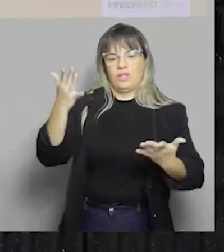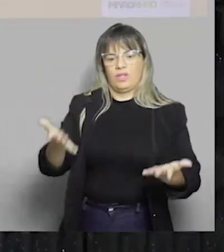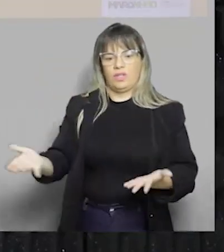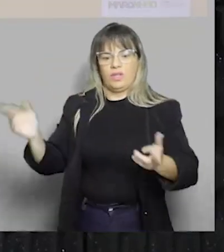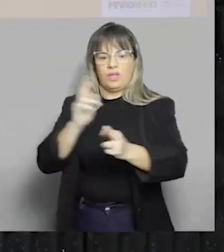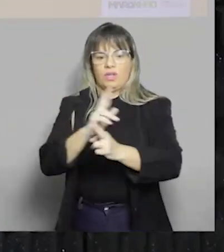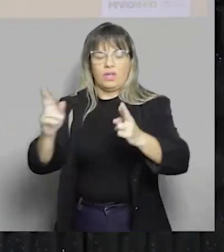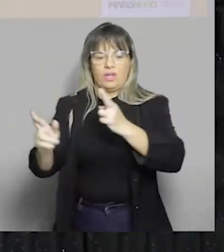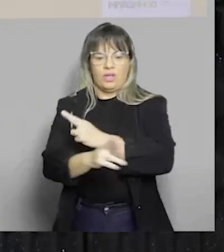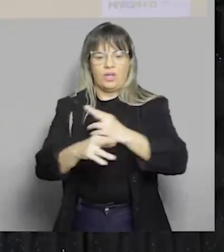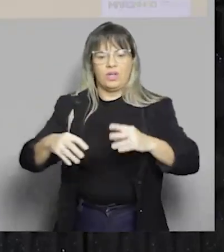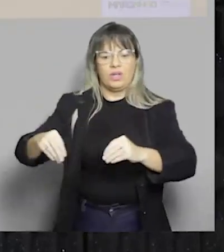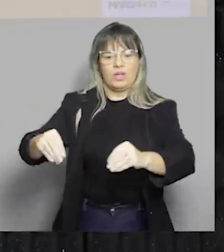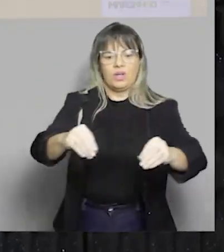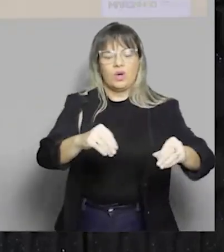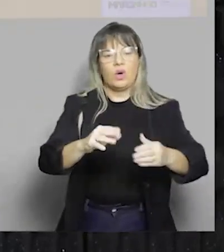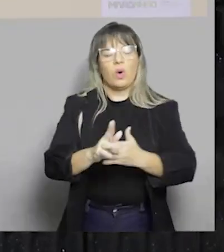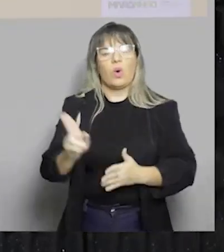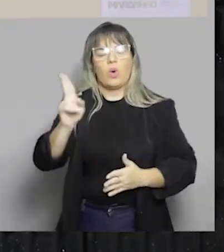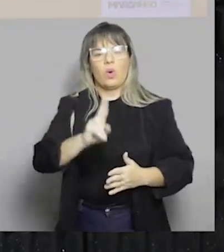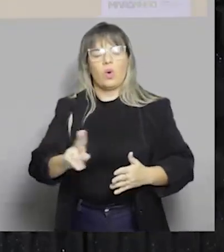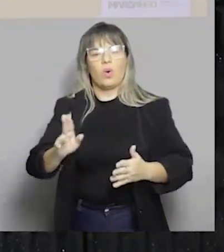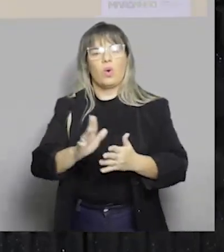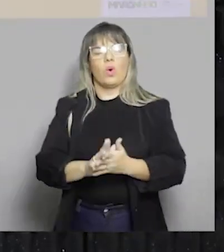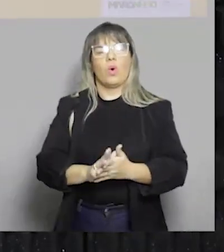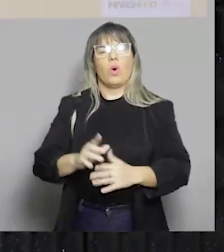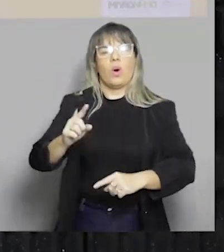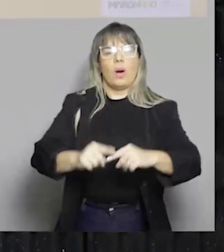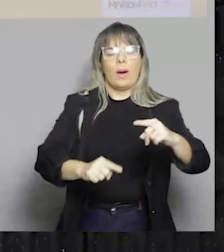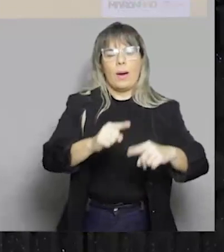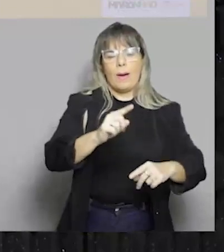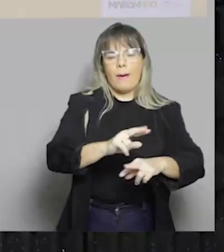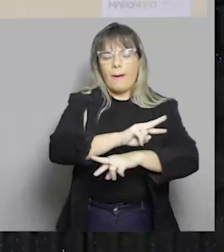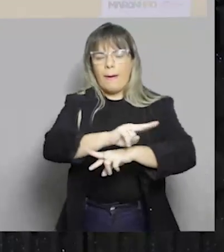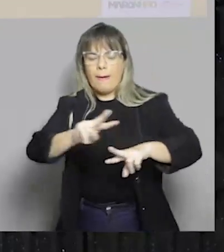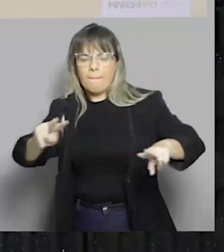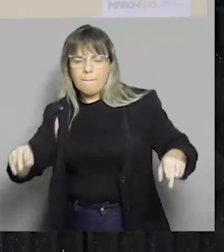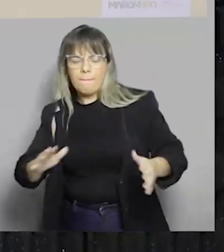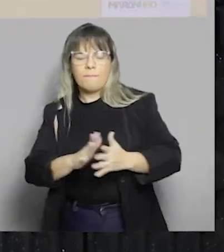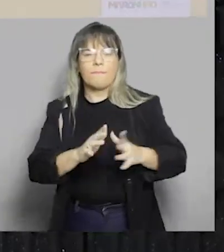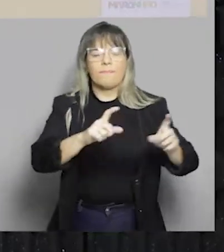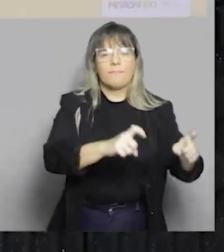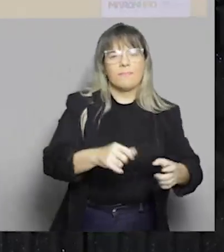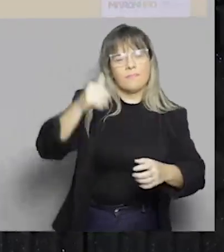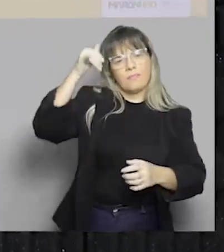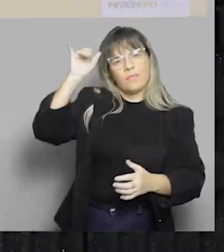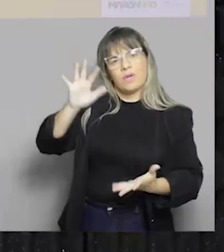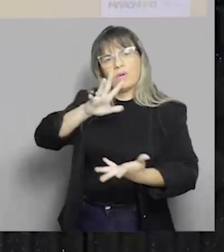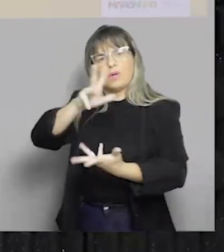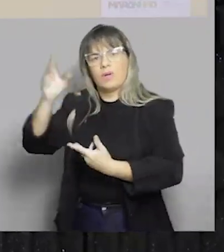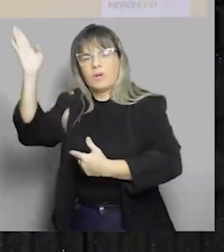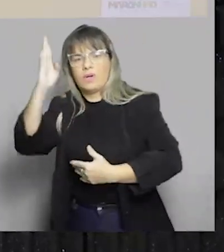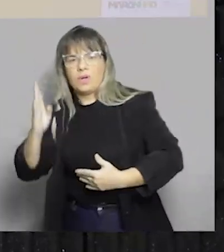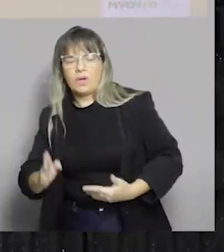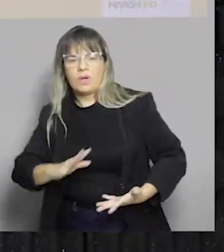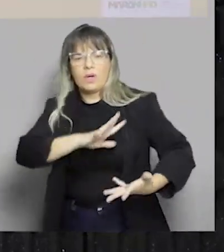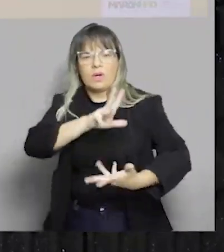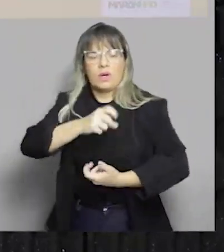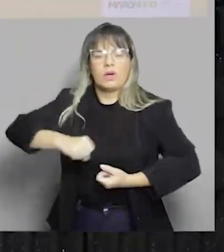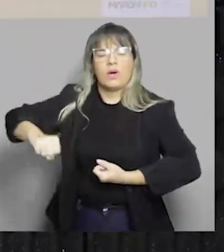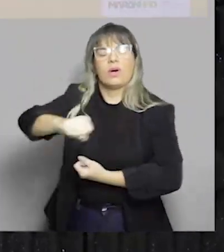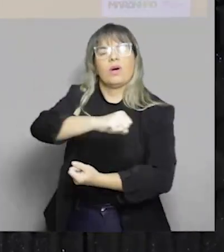às terras e ao uso de recursos, né? Onde a gente trabalha questões relativas à agropecuária, por exemplo, a mundial, brasileira,